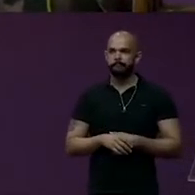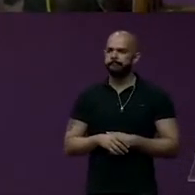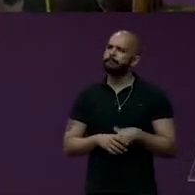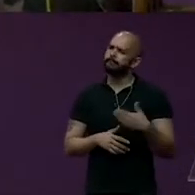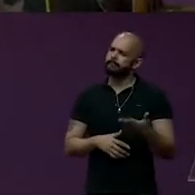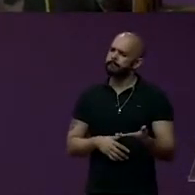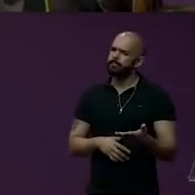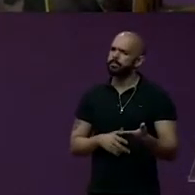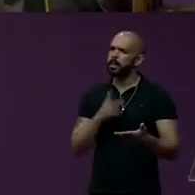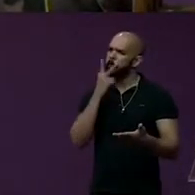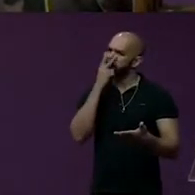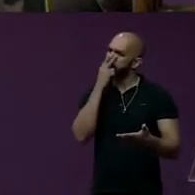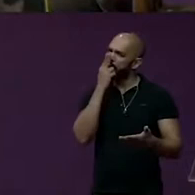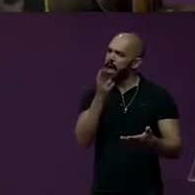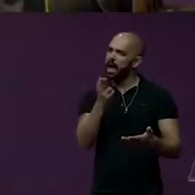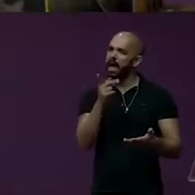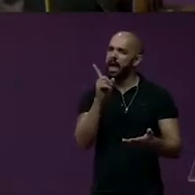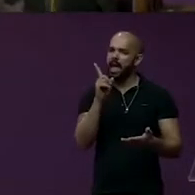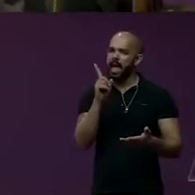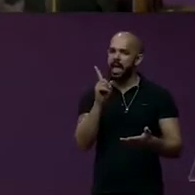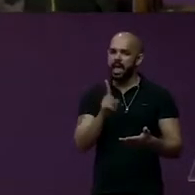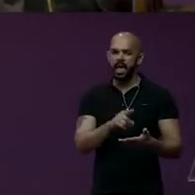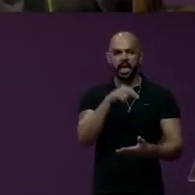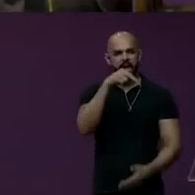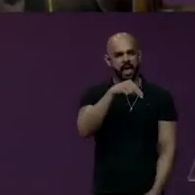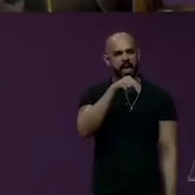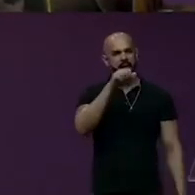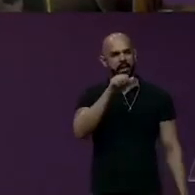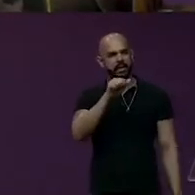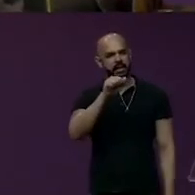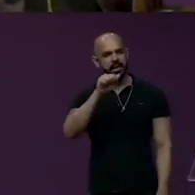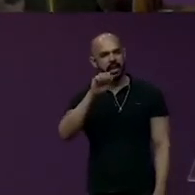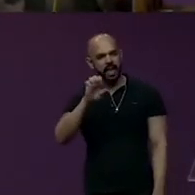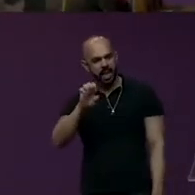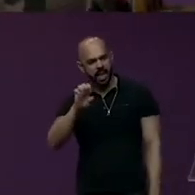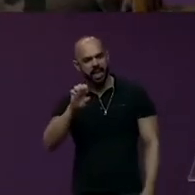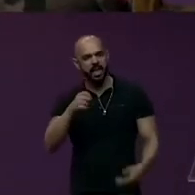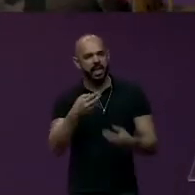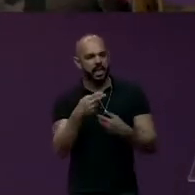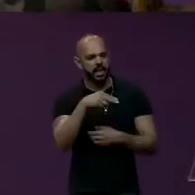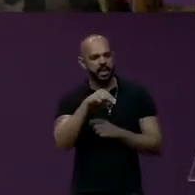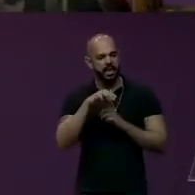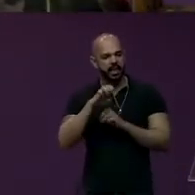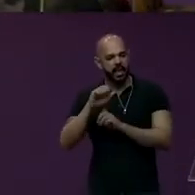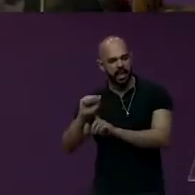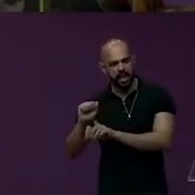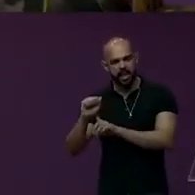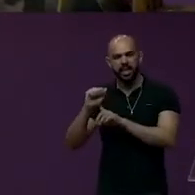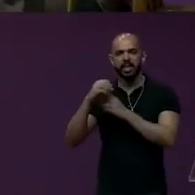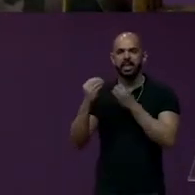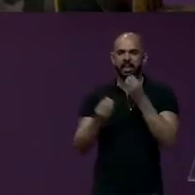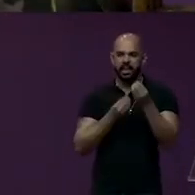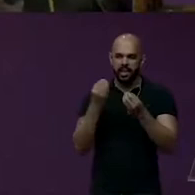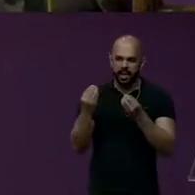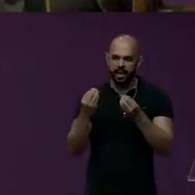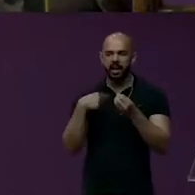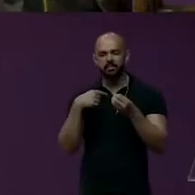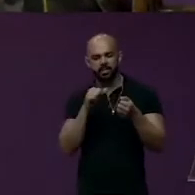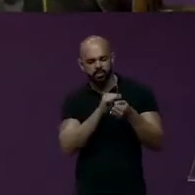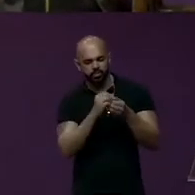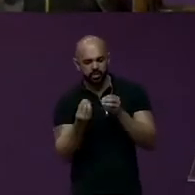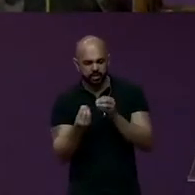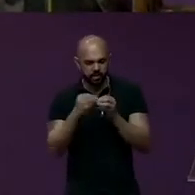Aí assim, é quase como se fosse um NIH com mais, né? Então você vai juntando coisas e é um pouco isso,